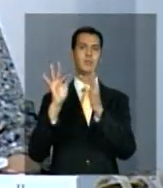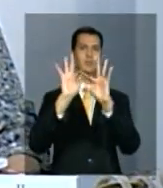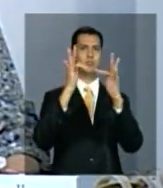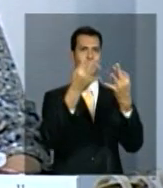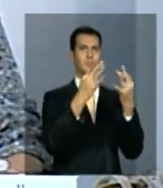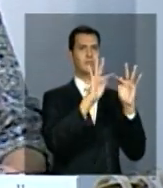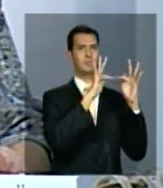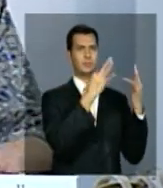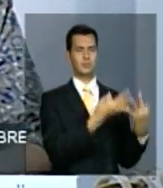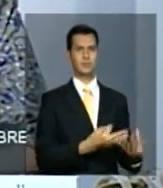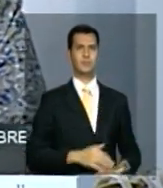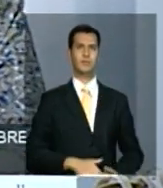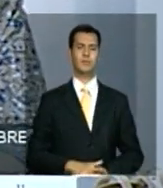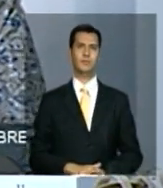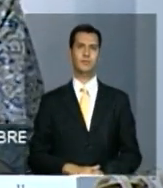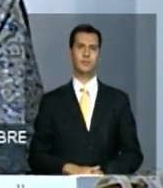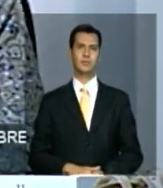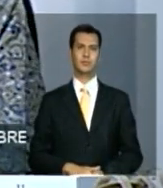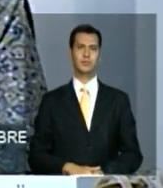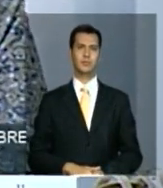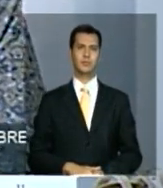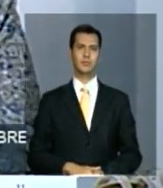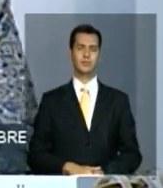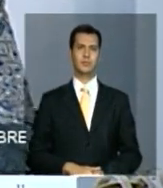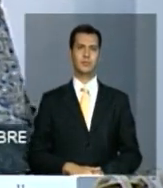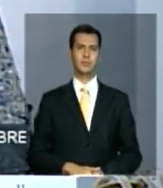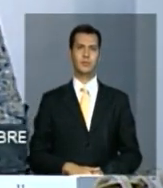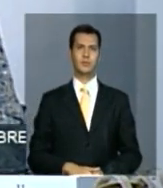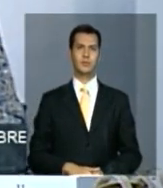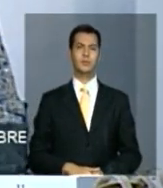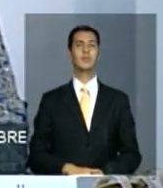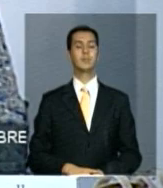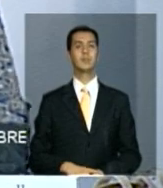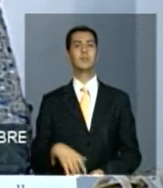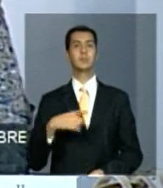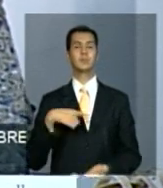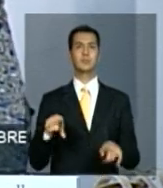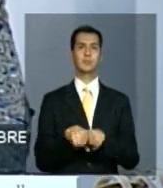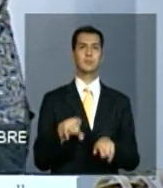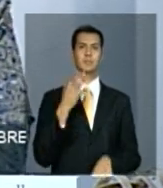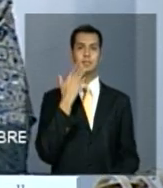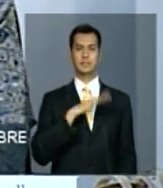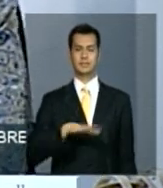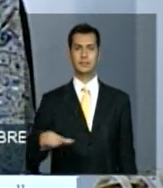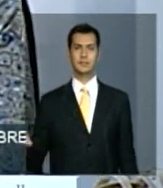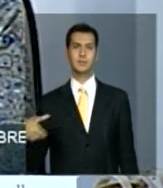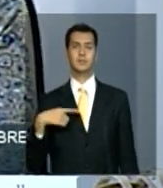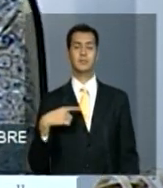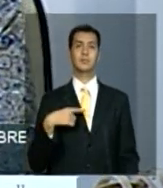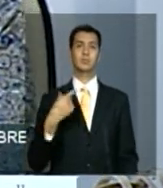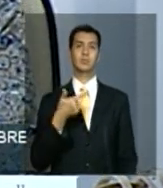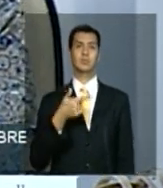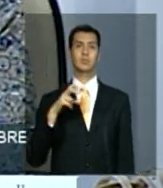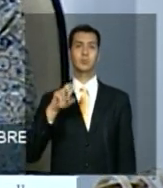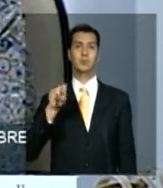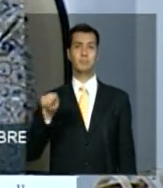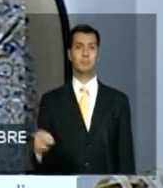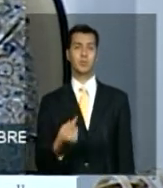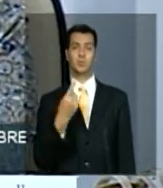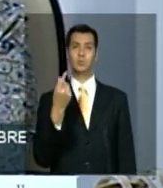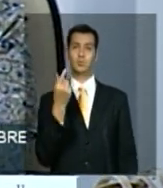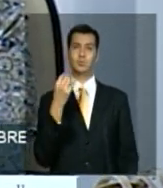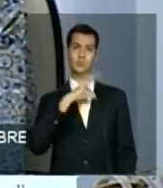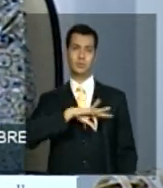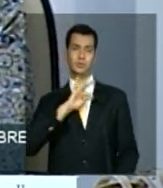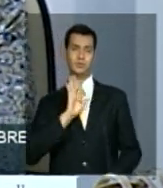Eh e aqui só os principais números do Brasil sem miséria para criança 255.000 benefícios para gestantes e nutres já